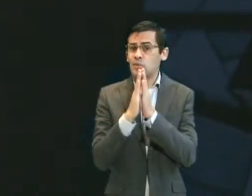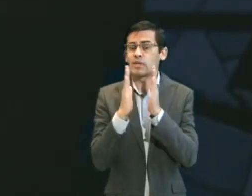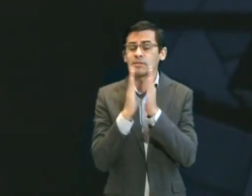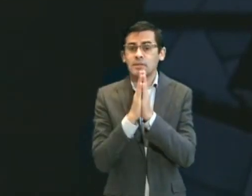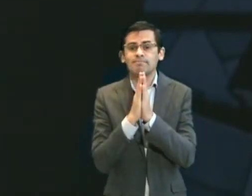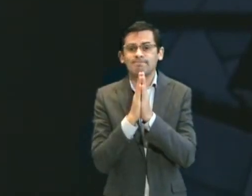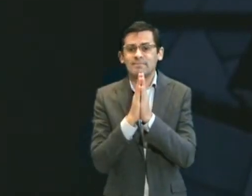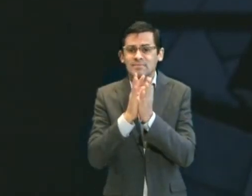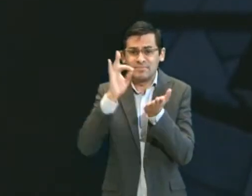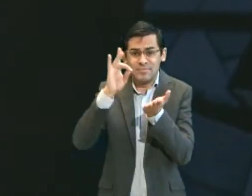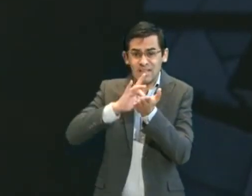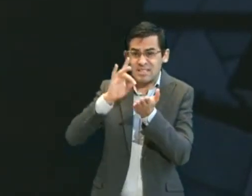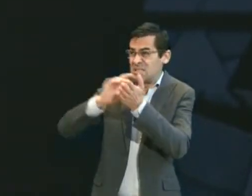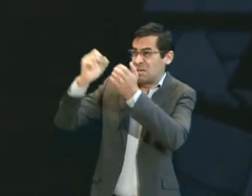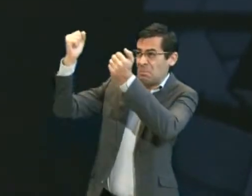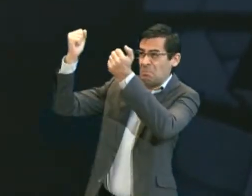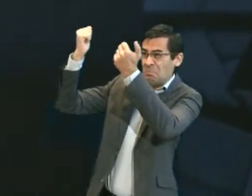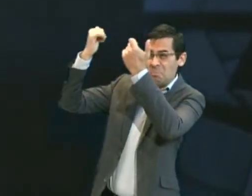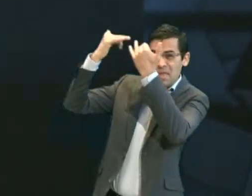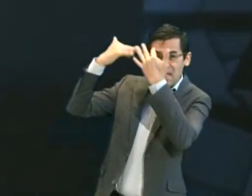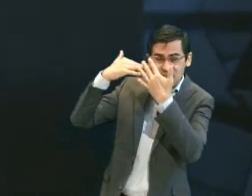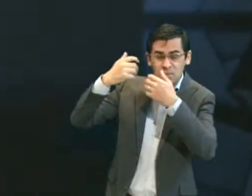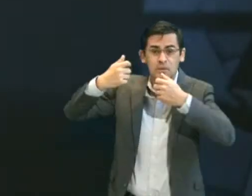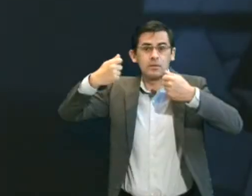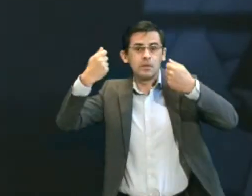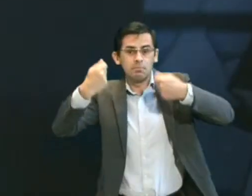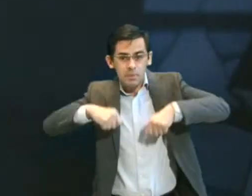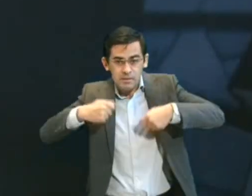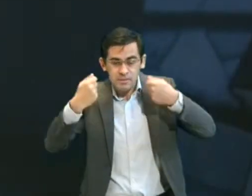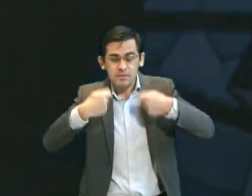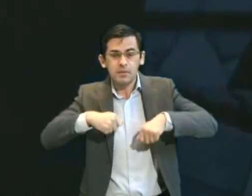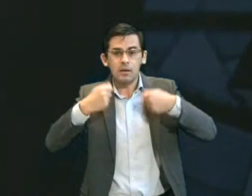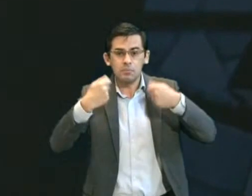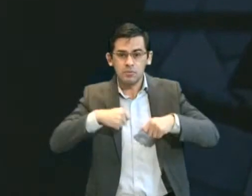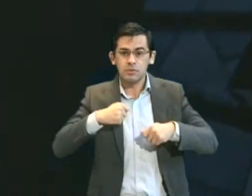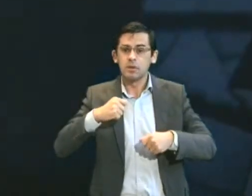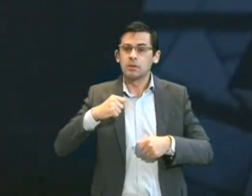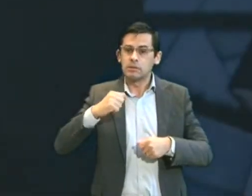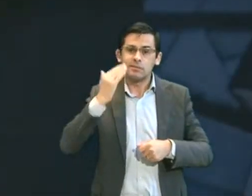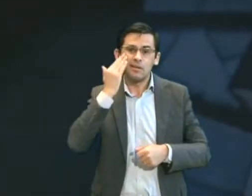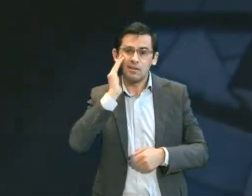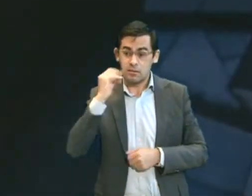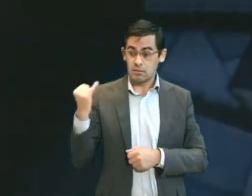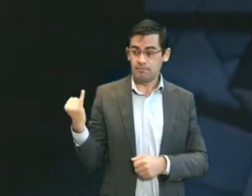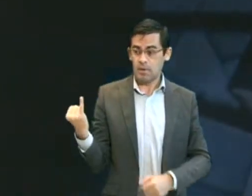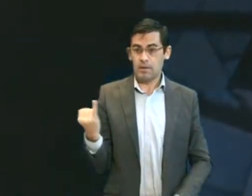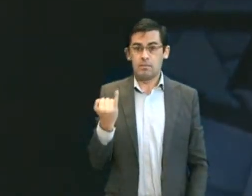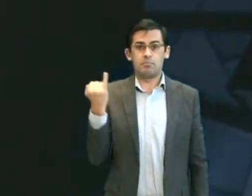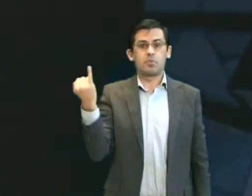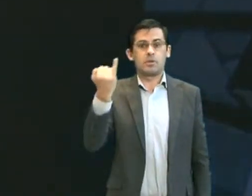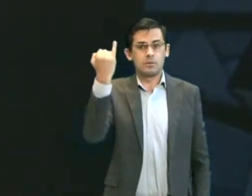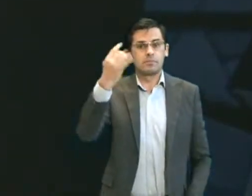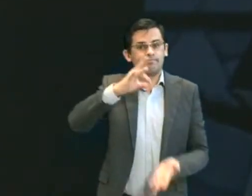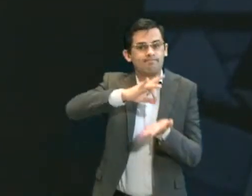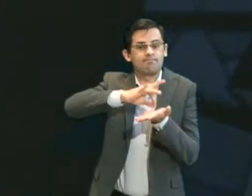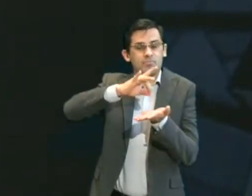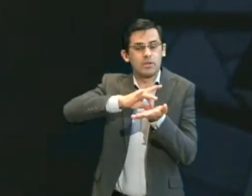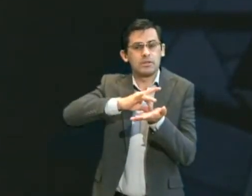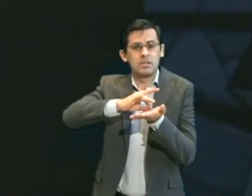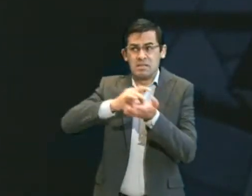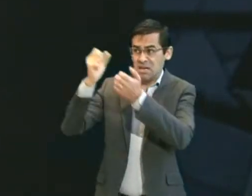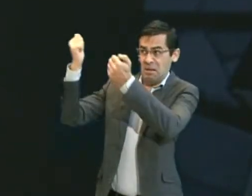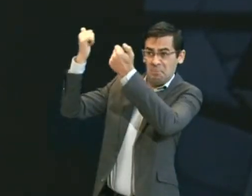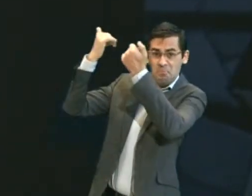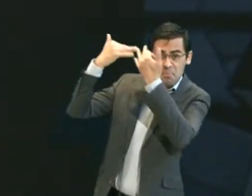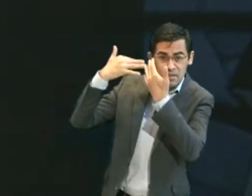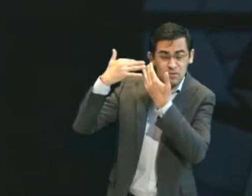é uma bênção que precisamos valorizar. É uma bênção.